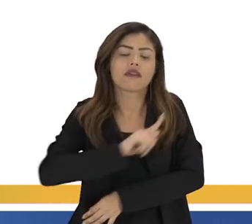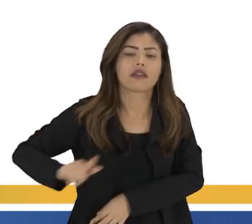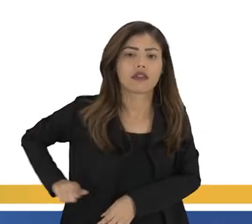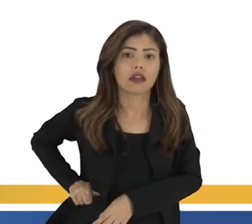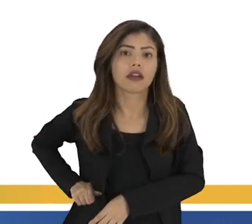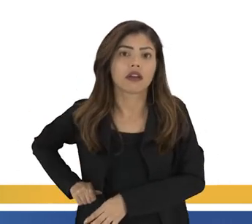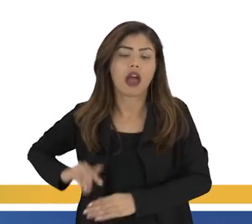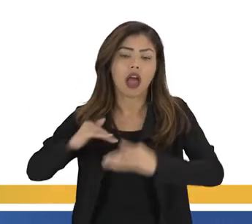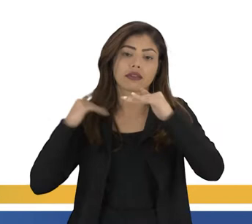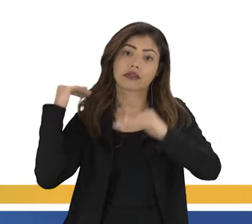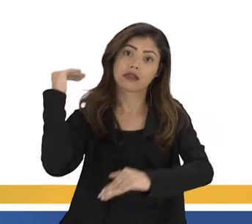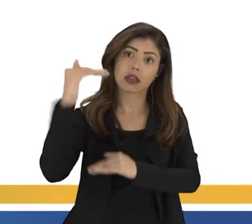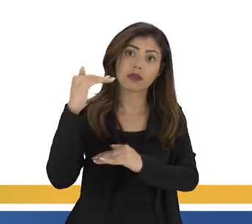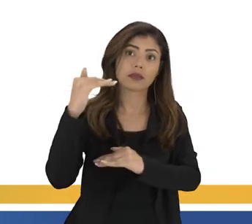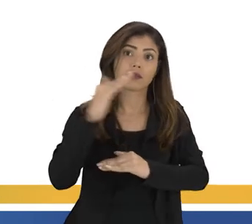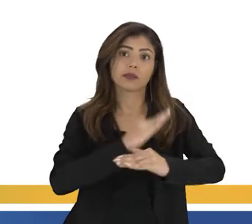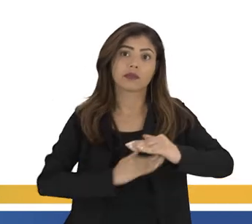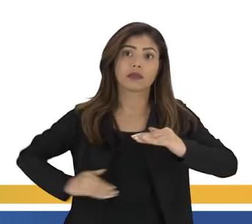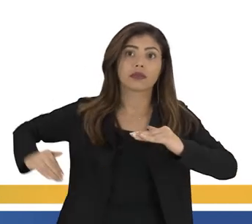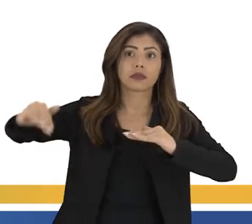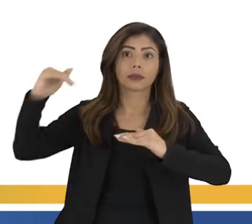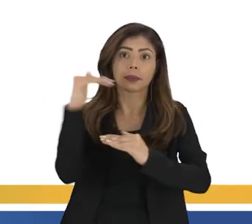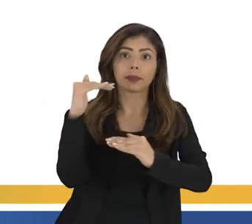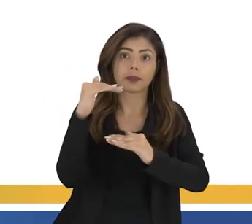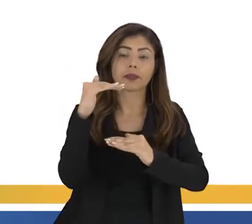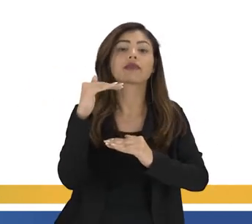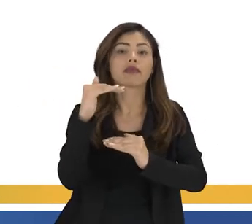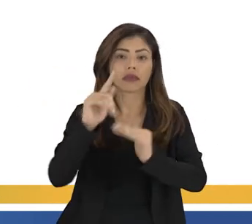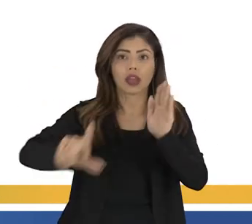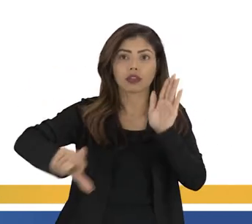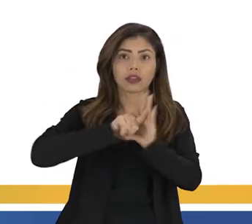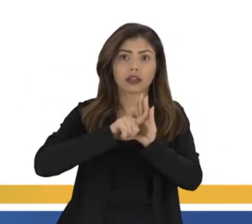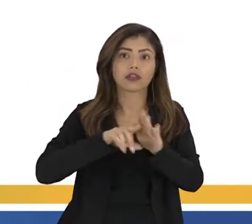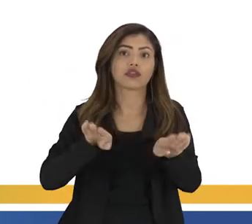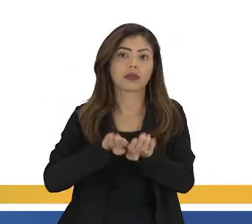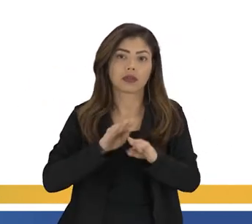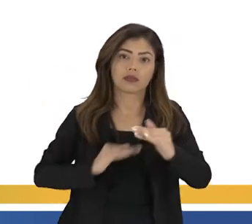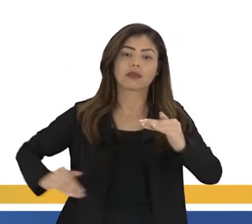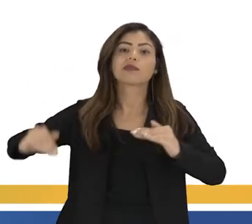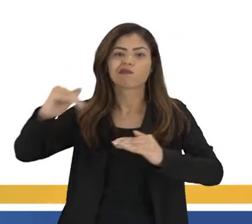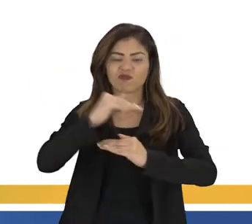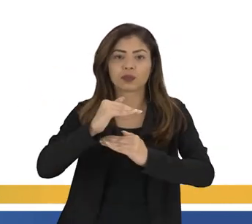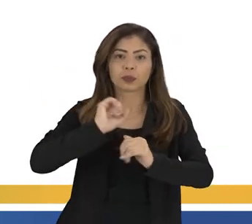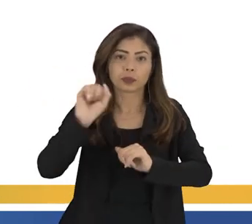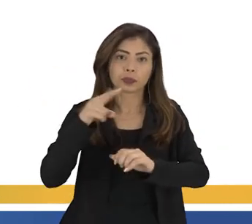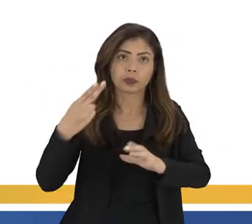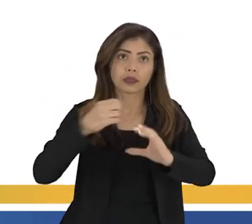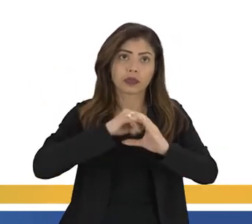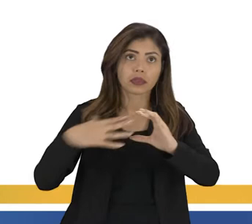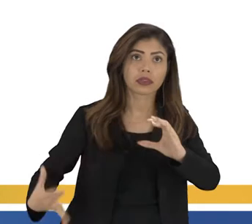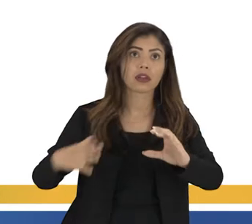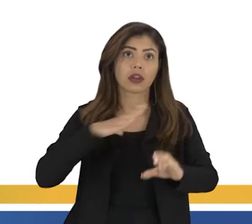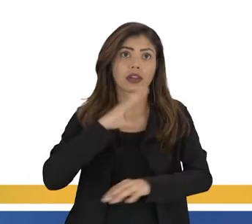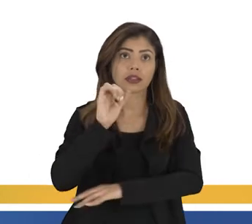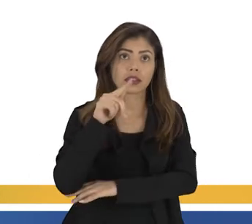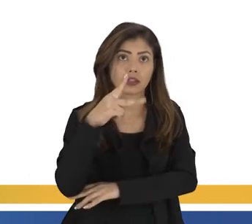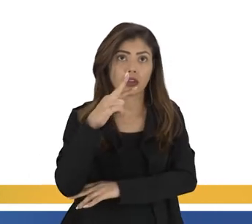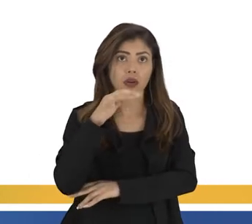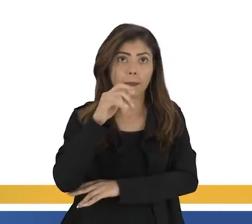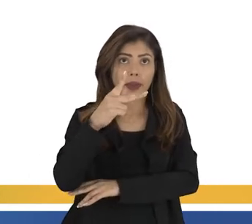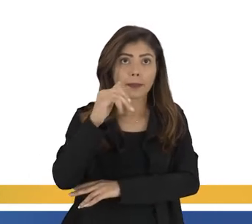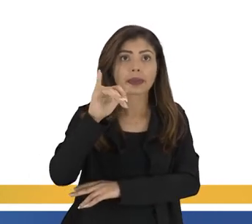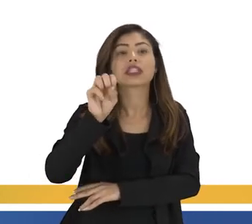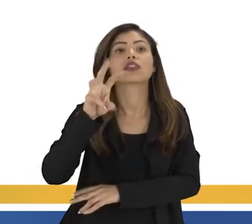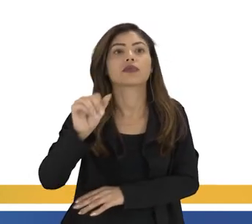governar ele está acima de tudo inclusive acima das leis uma outra característica é a questão do césar o